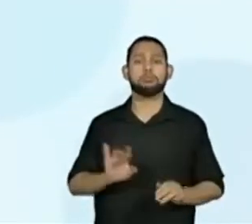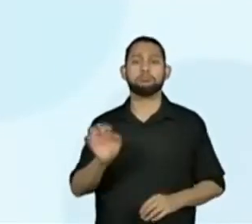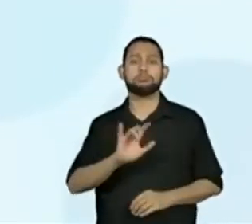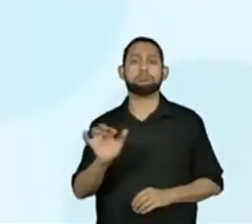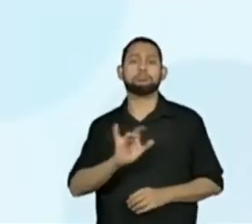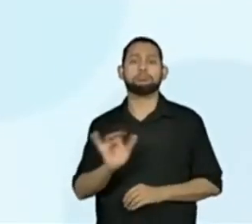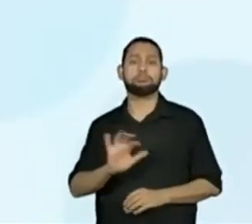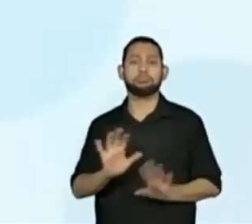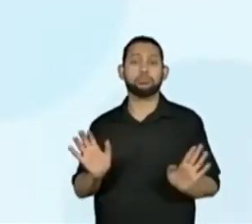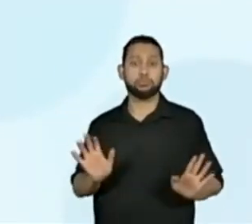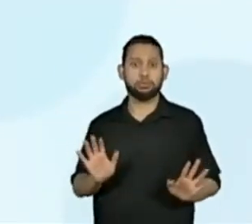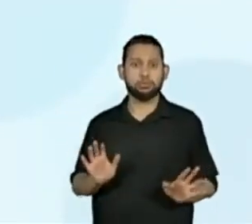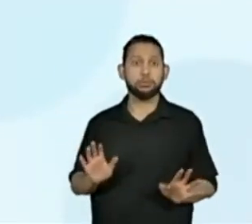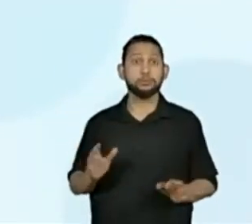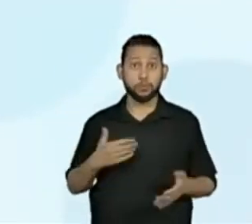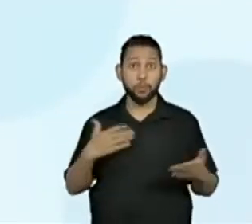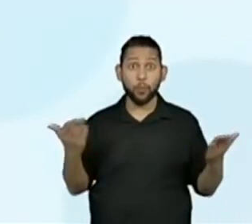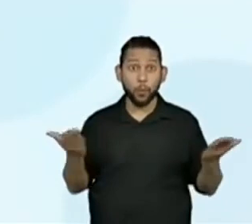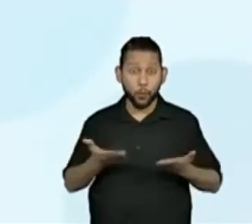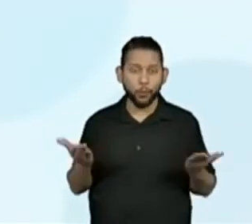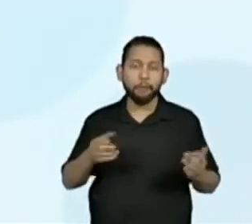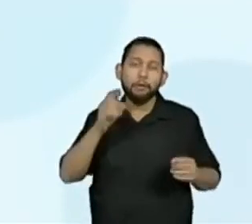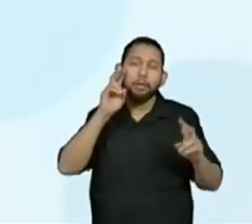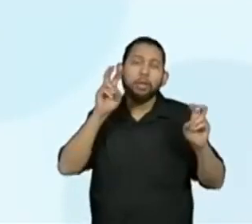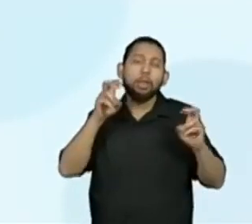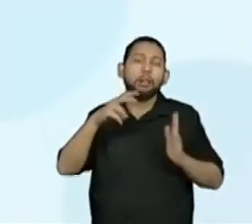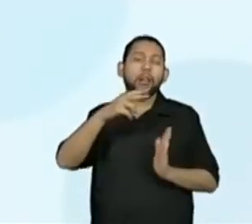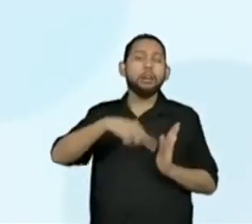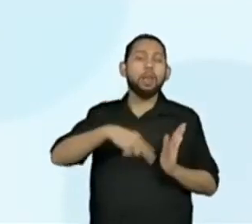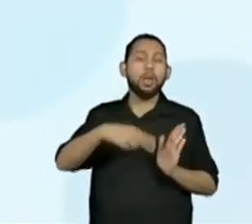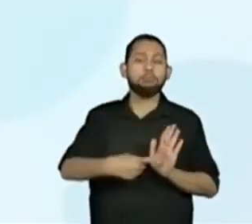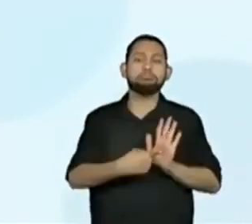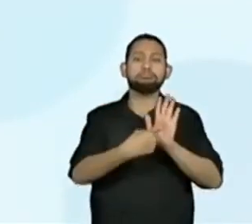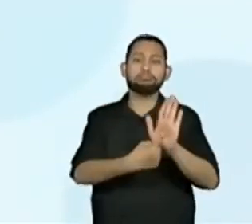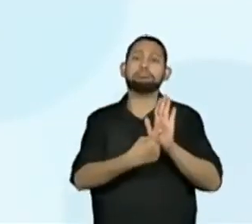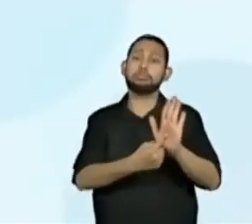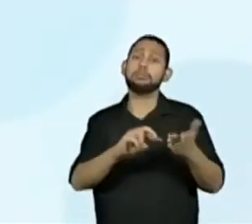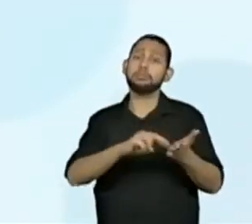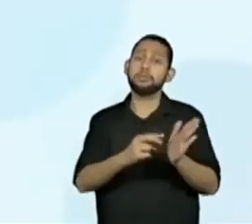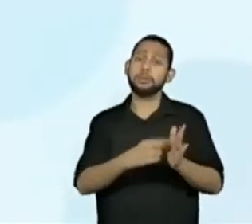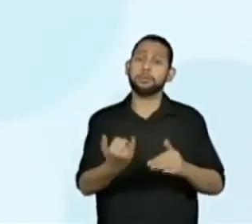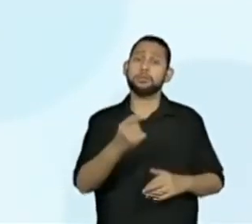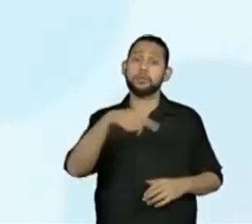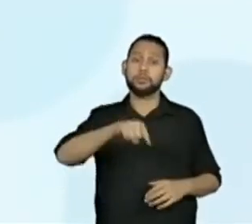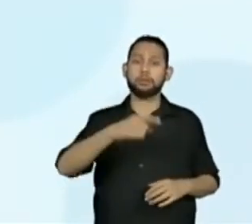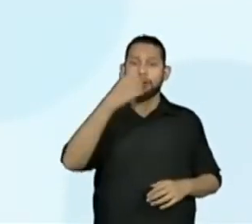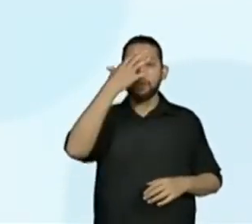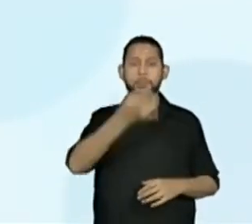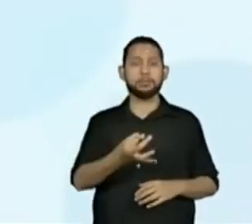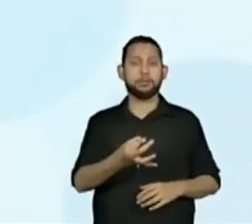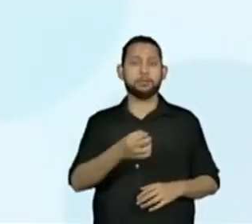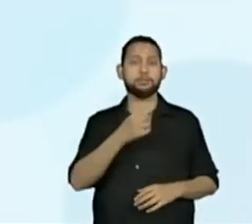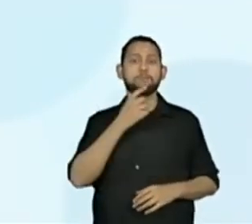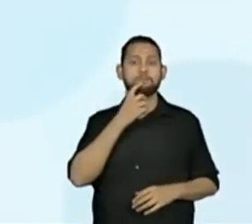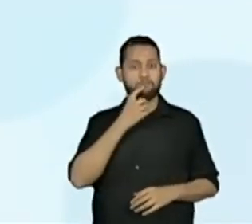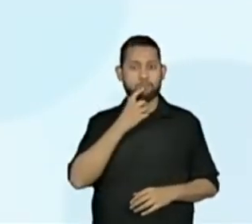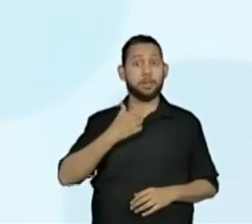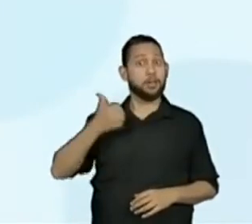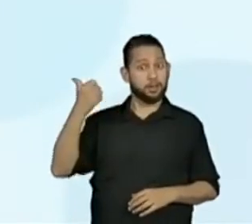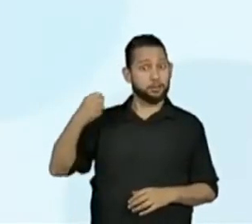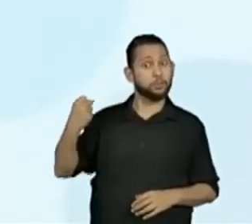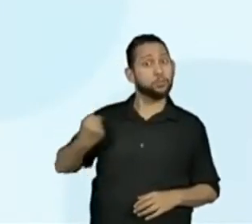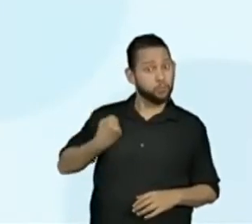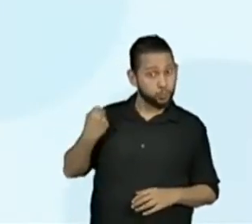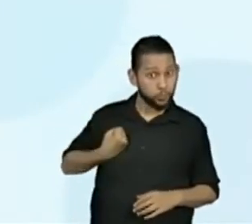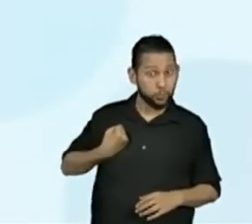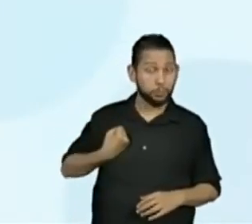só, a leitura em voz alta é uma parte importante também da compreensão. E aqui no caso dos números,